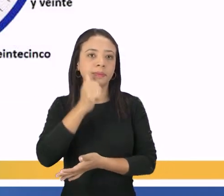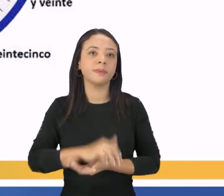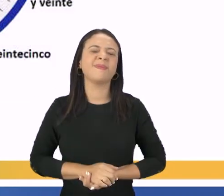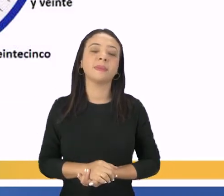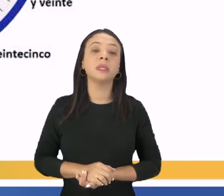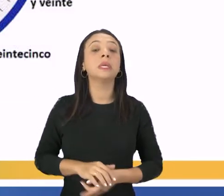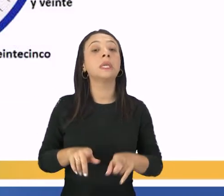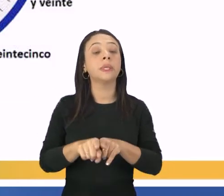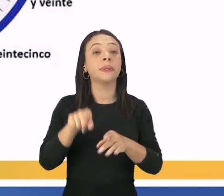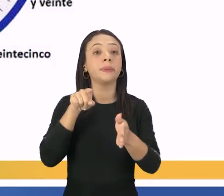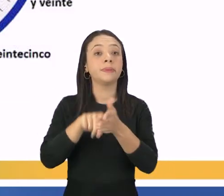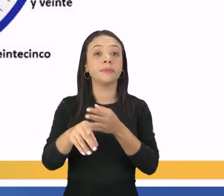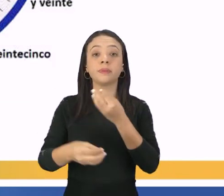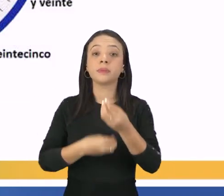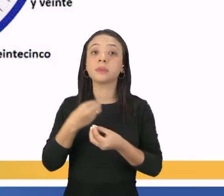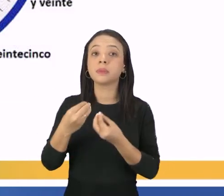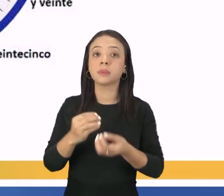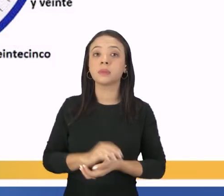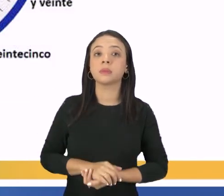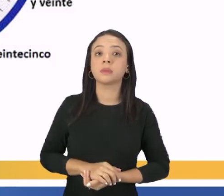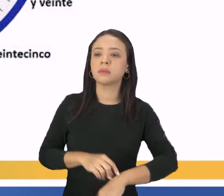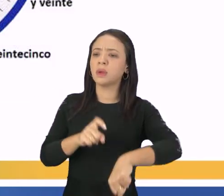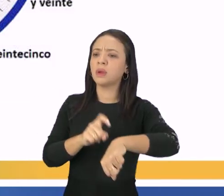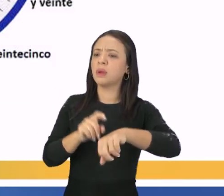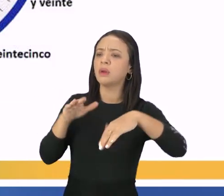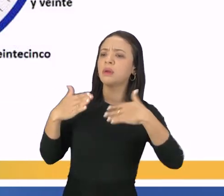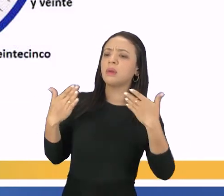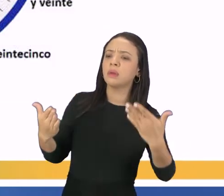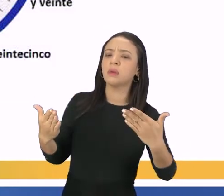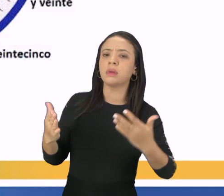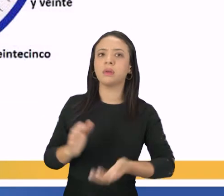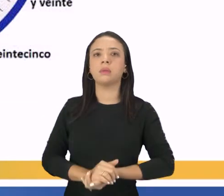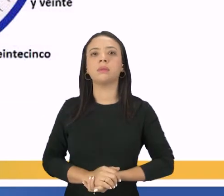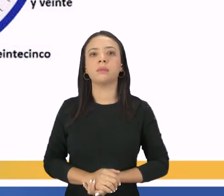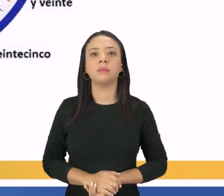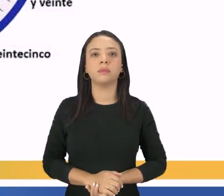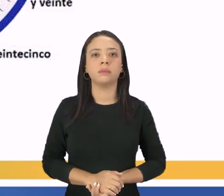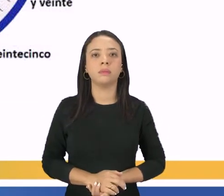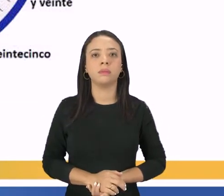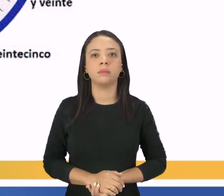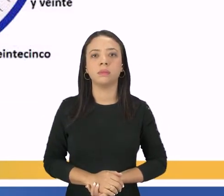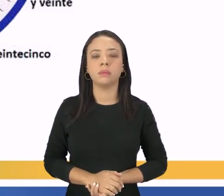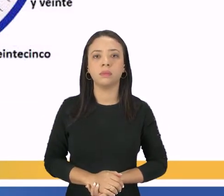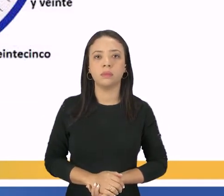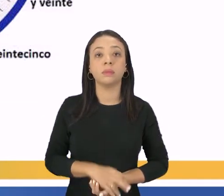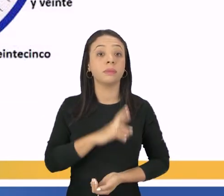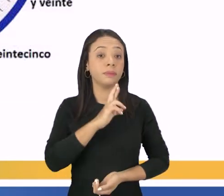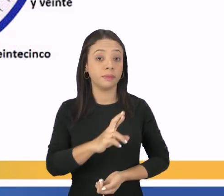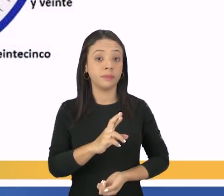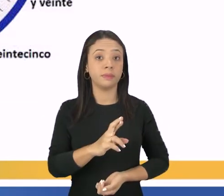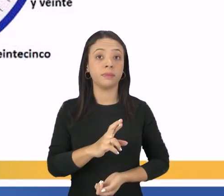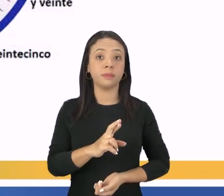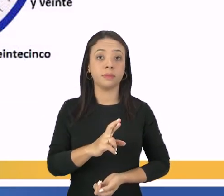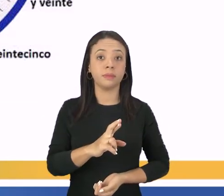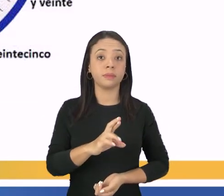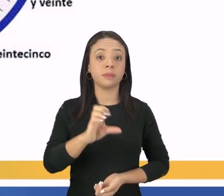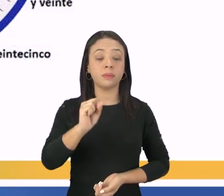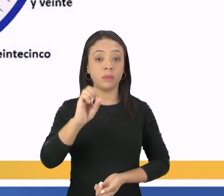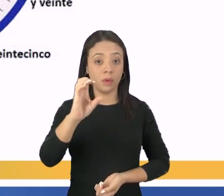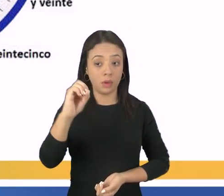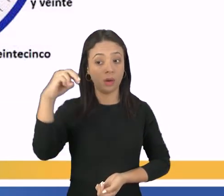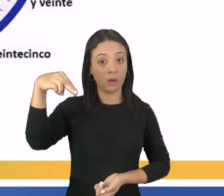E para perguntar, eu digo, que hora é esse? Né? Aí eu respondo, para